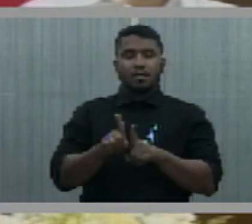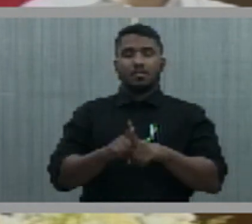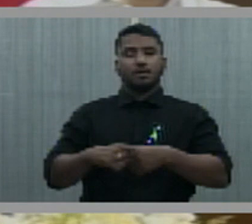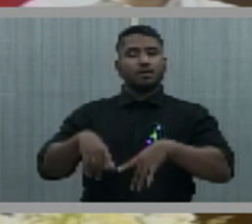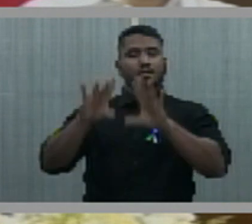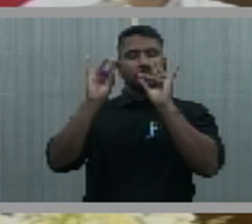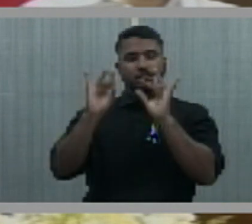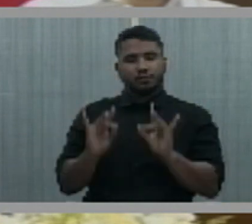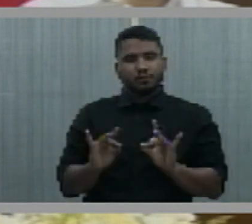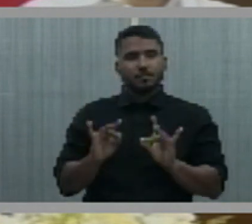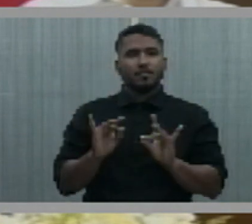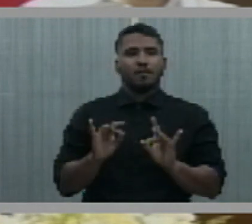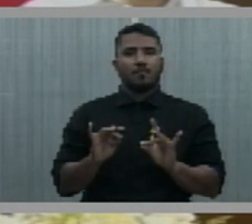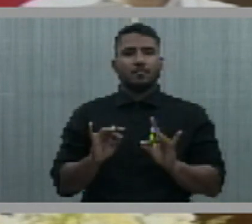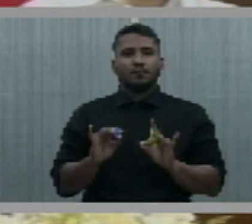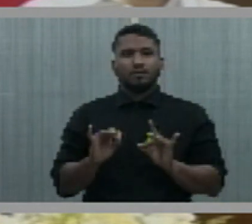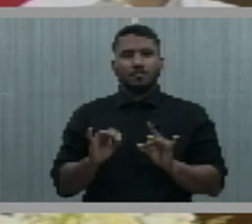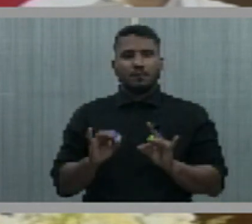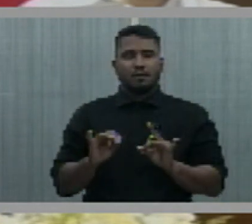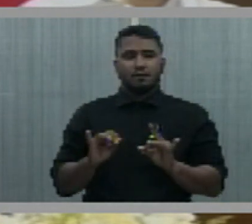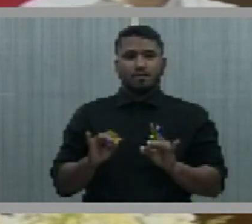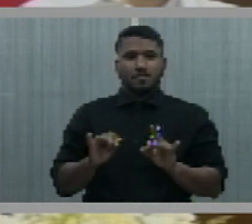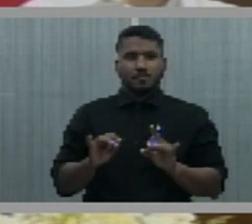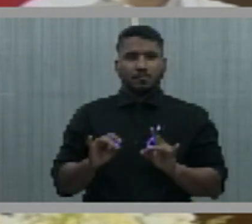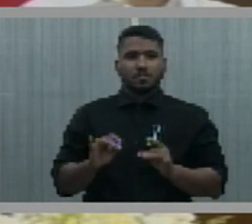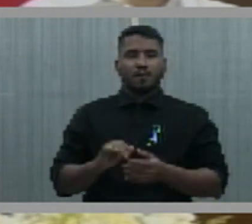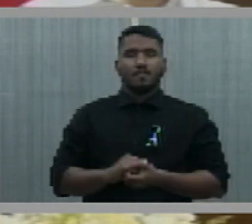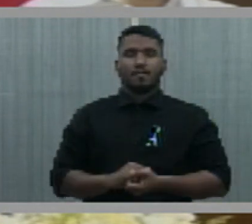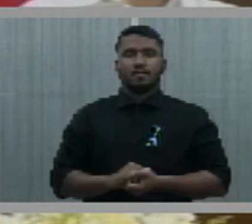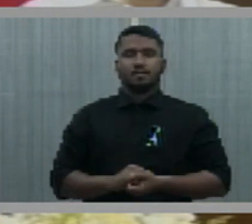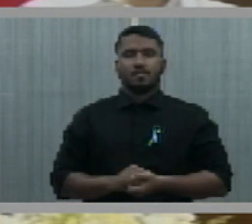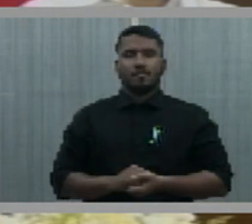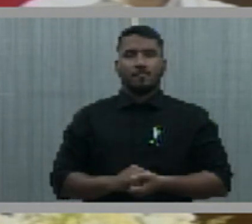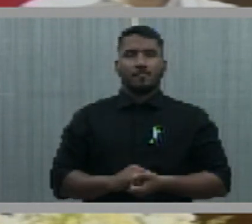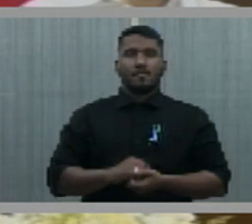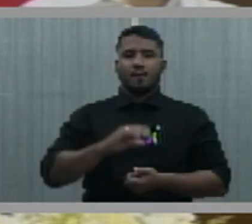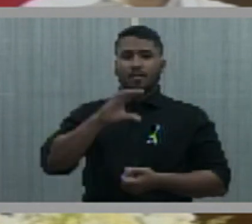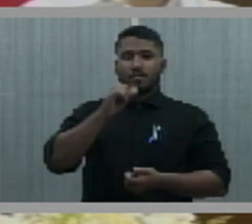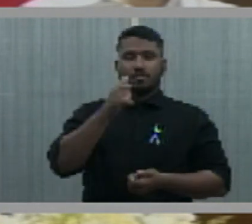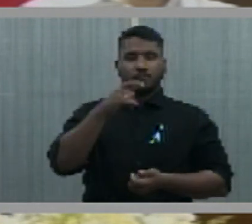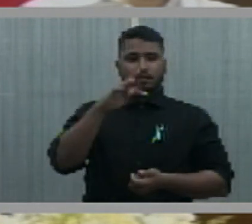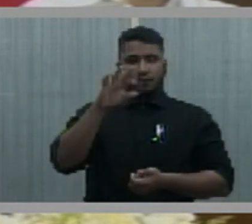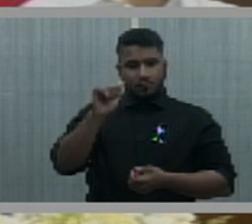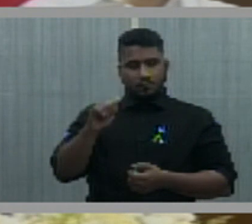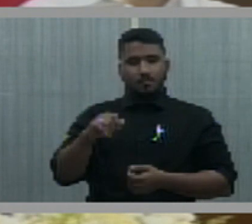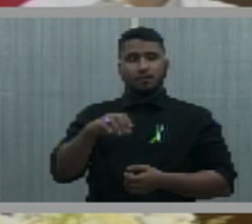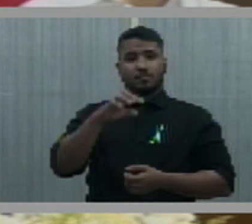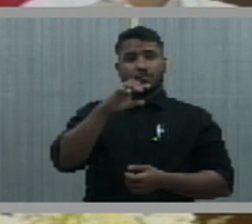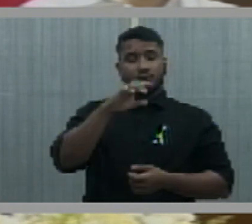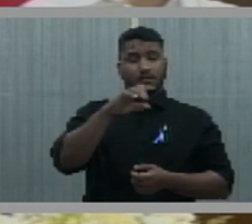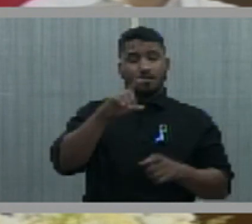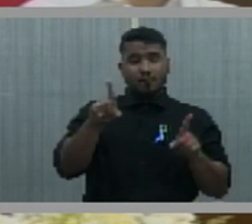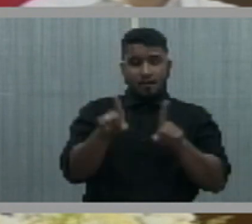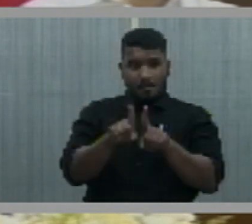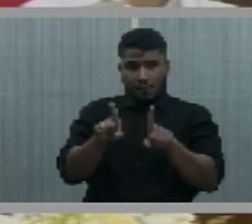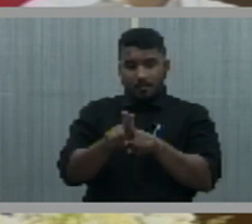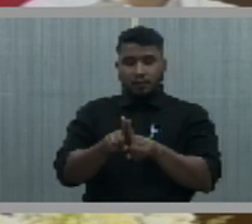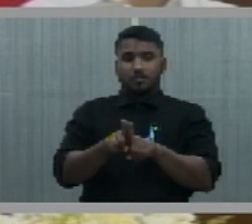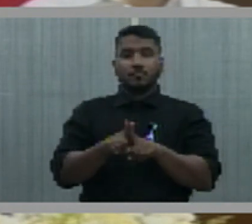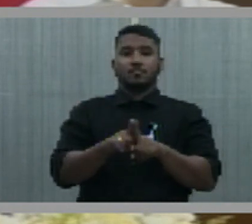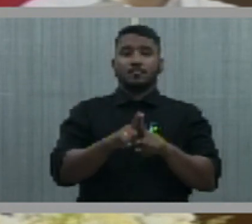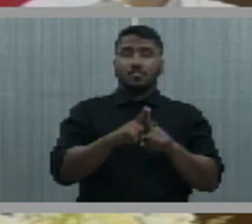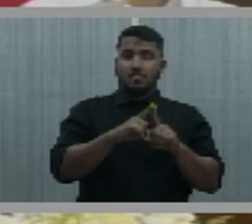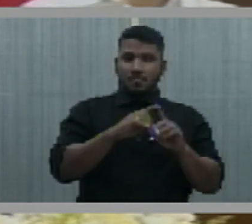especial, reativando as pastorais sociais, Cáritas diocesana. Reforçou a pastoral